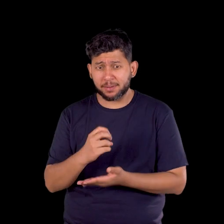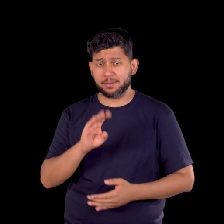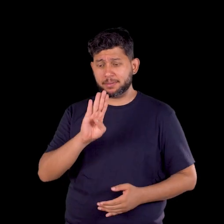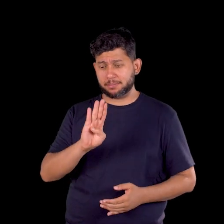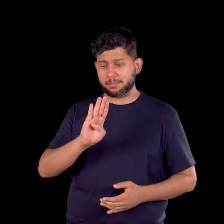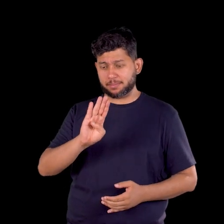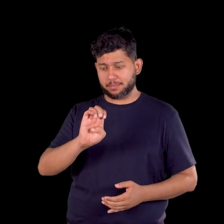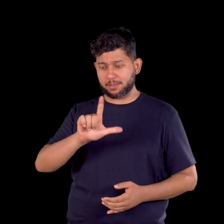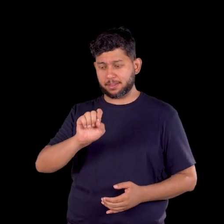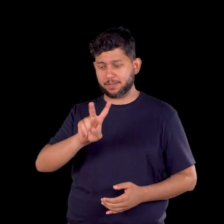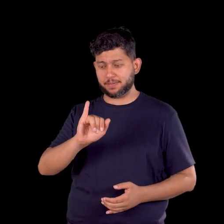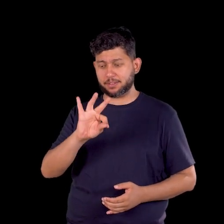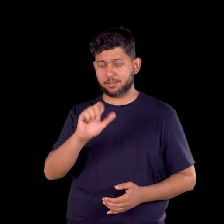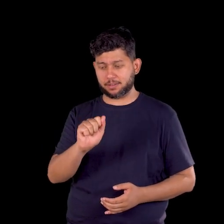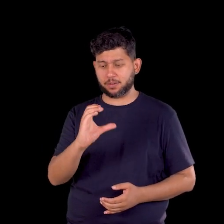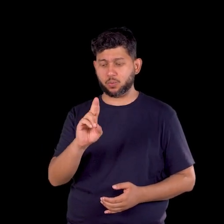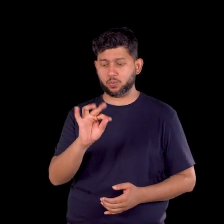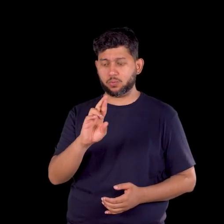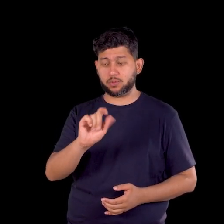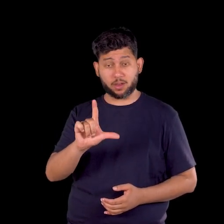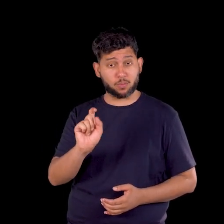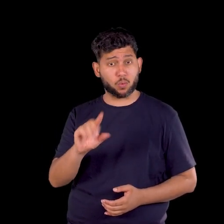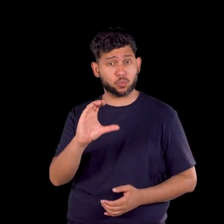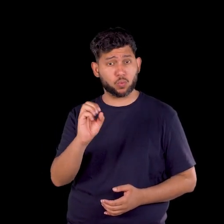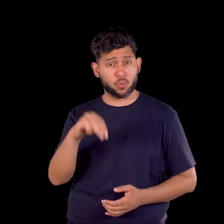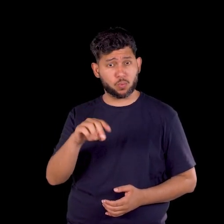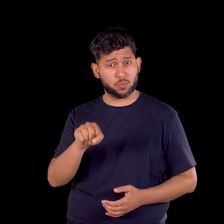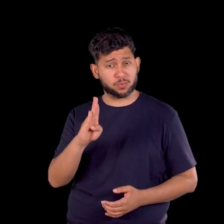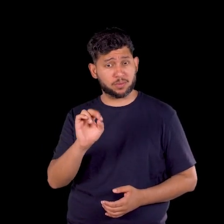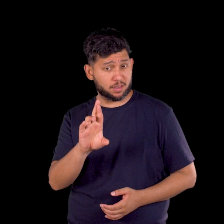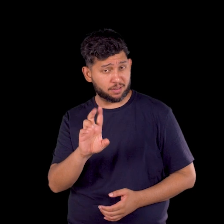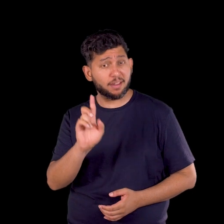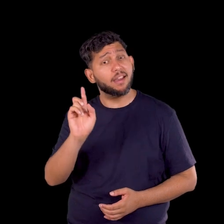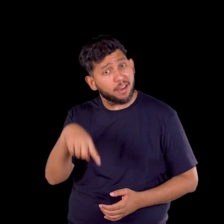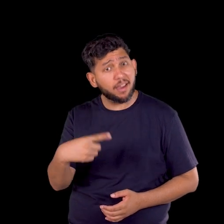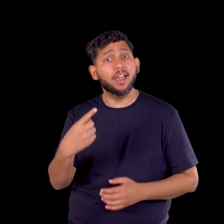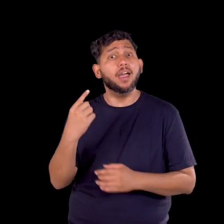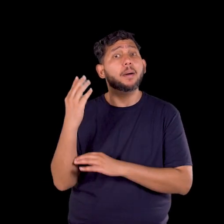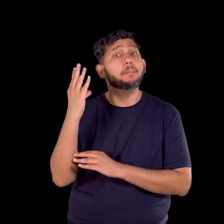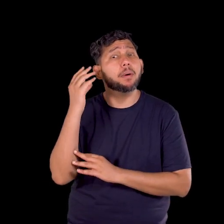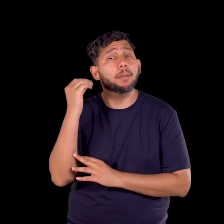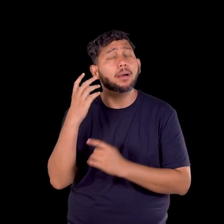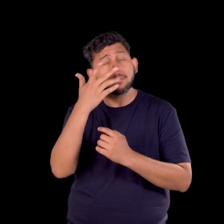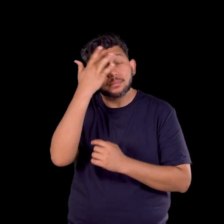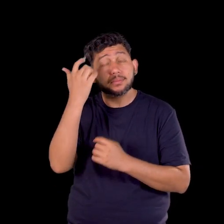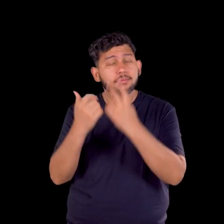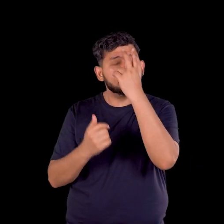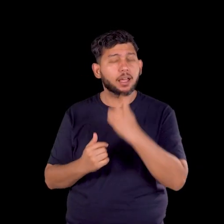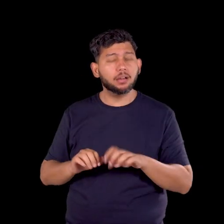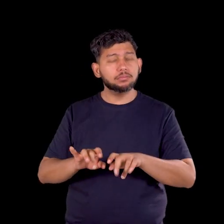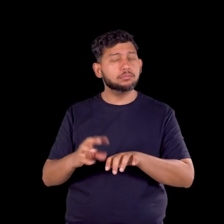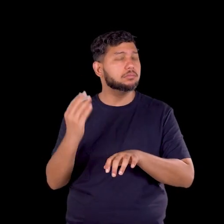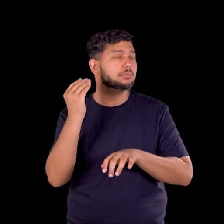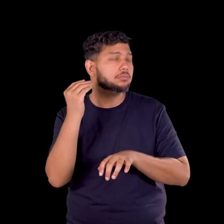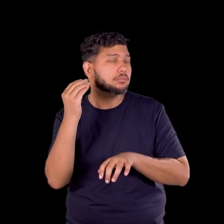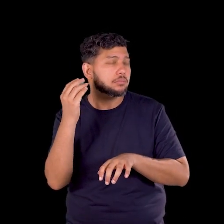belavistacultural.com.br. É um formato de livro digital sonoro que dá acessibilidade para pessoas com deficiência visual. É um